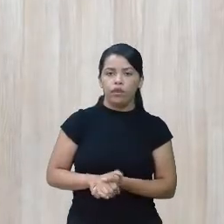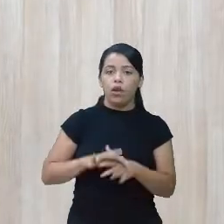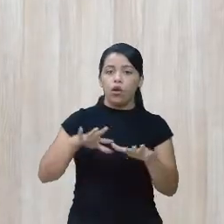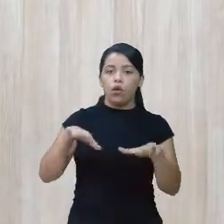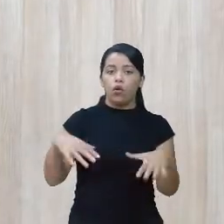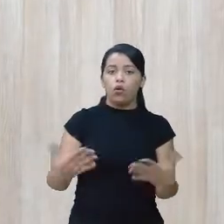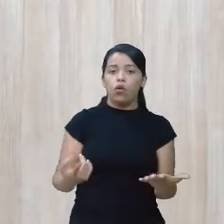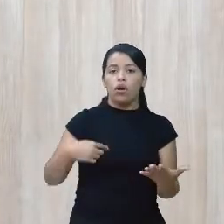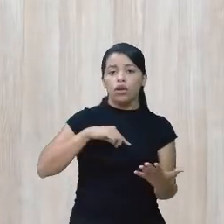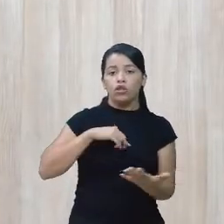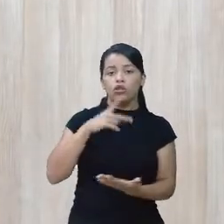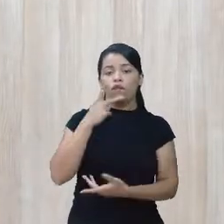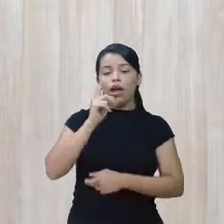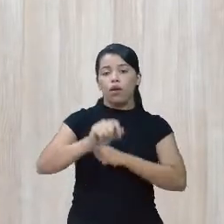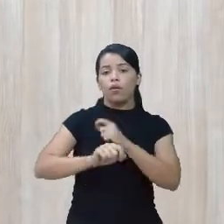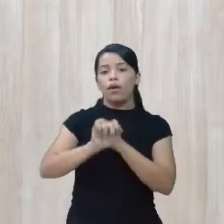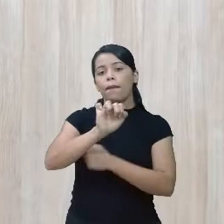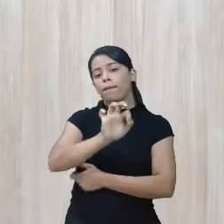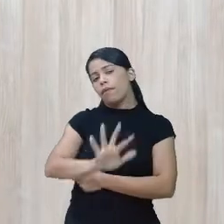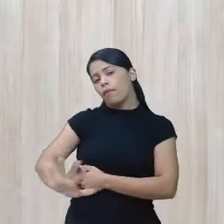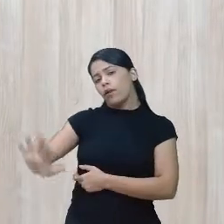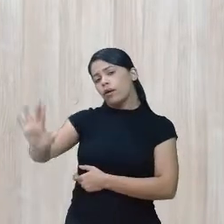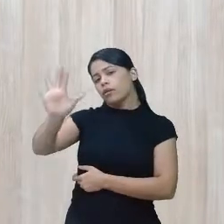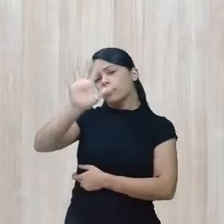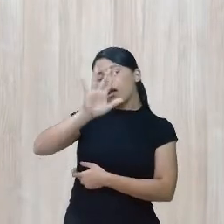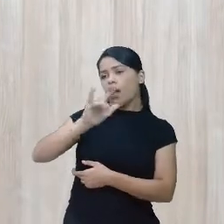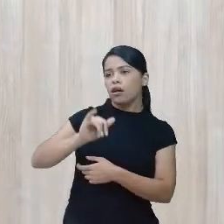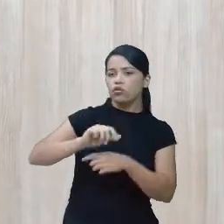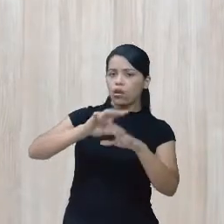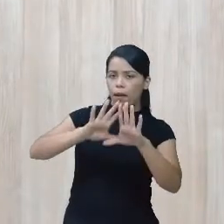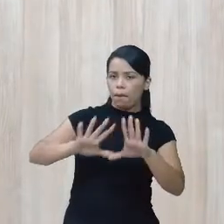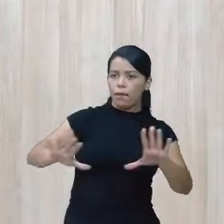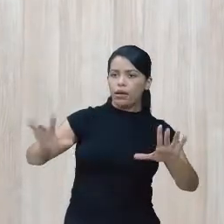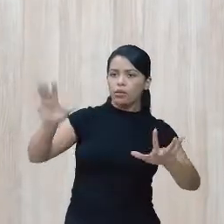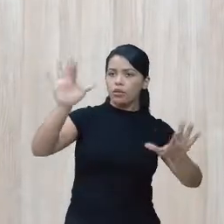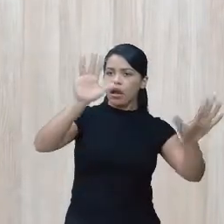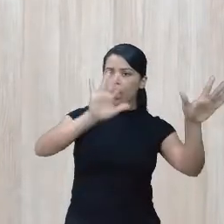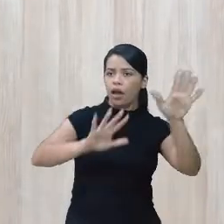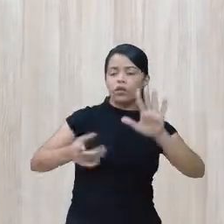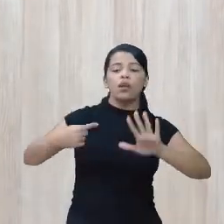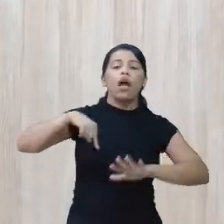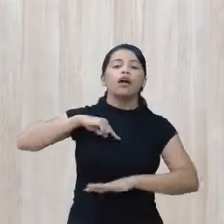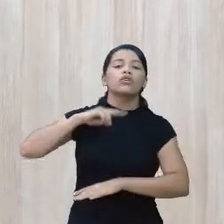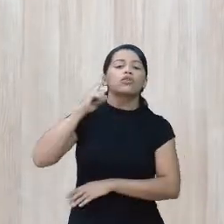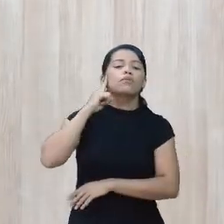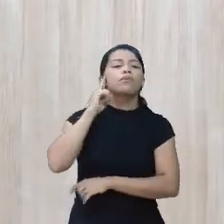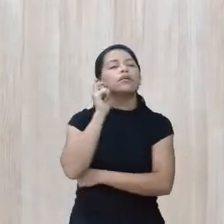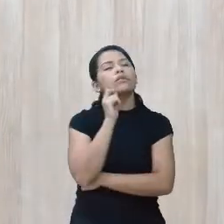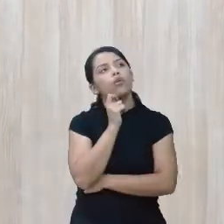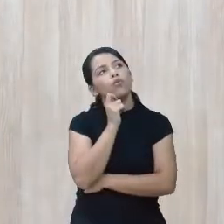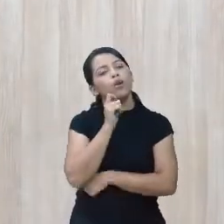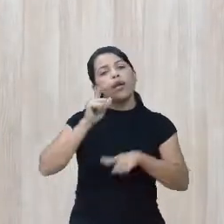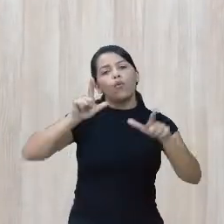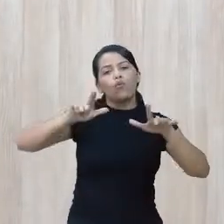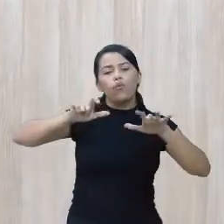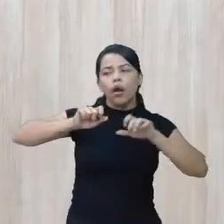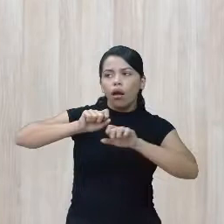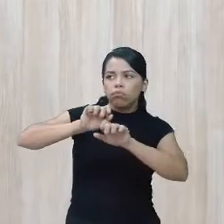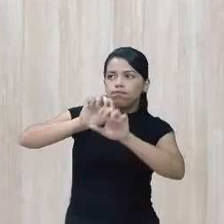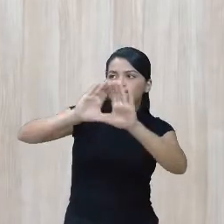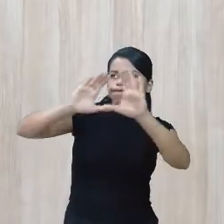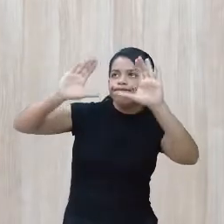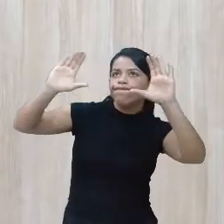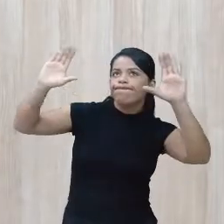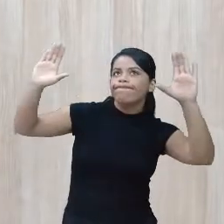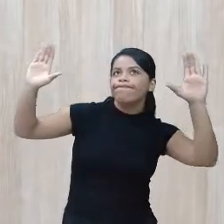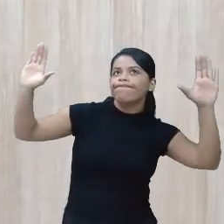paisagem, automaticamente a gente pensa num lugar aberto, né? A gente pensa numa praia, a gente pensa